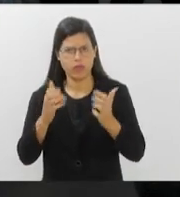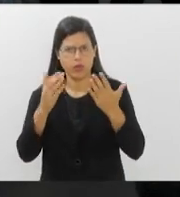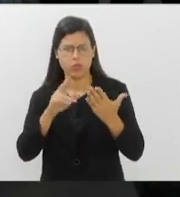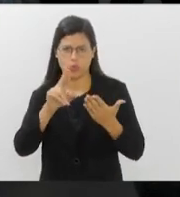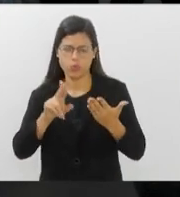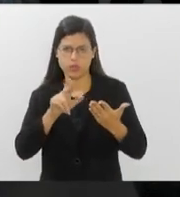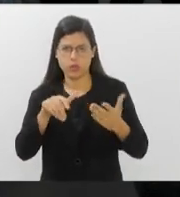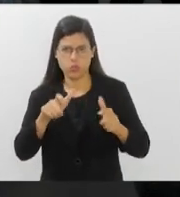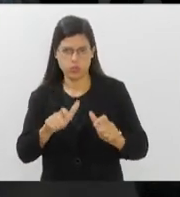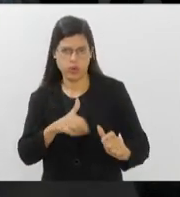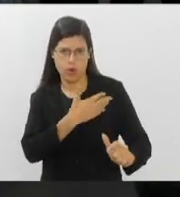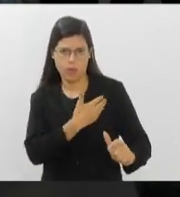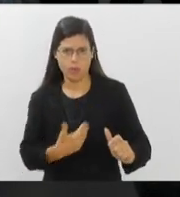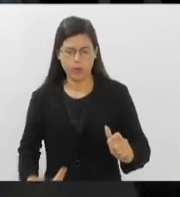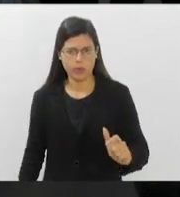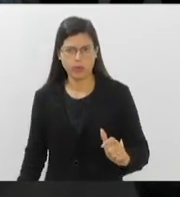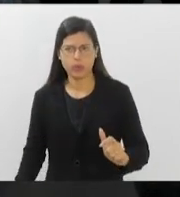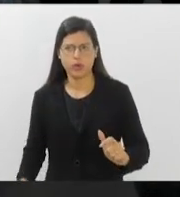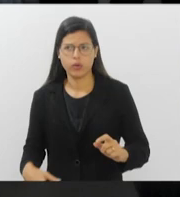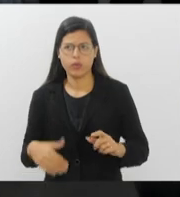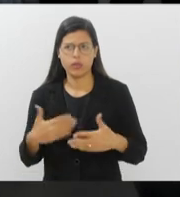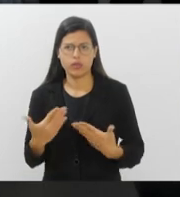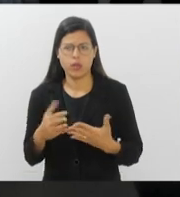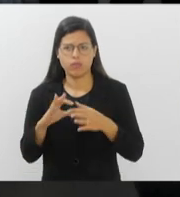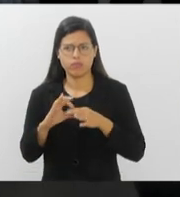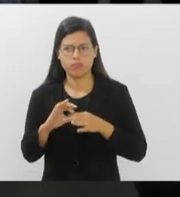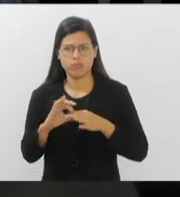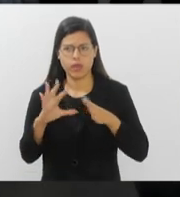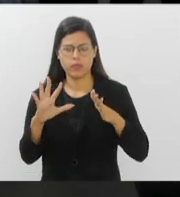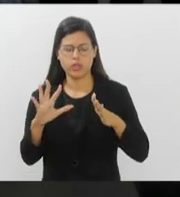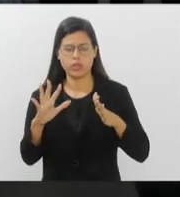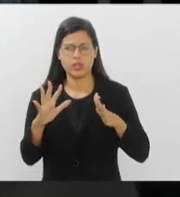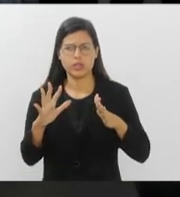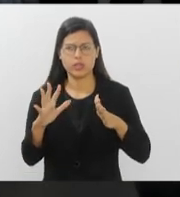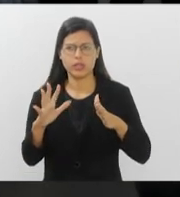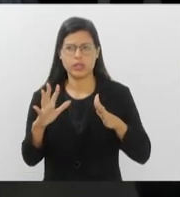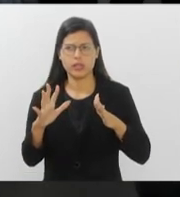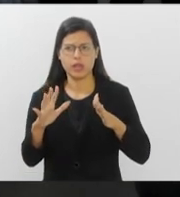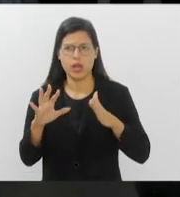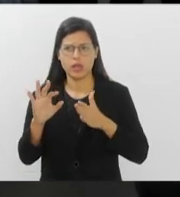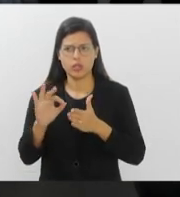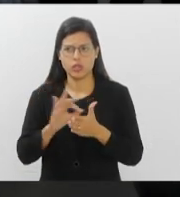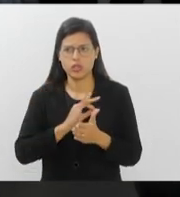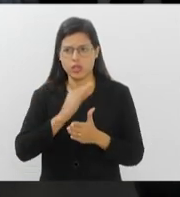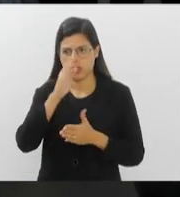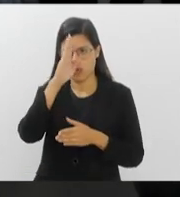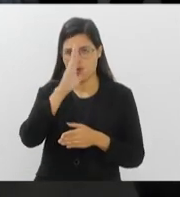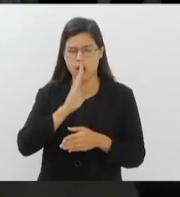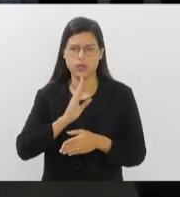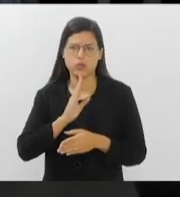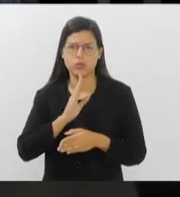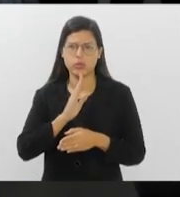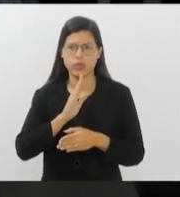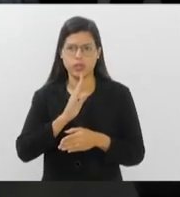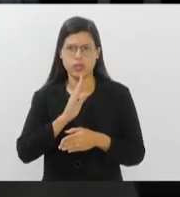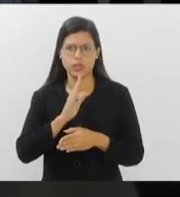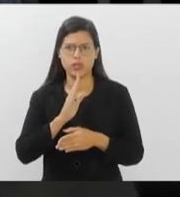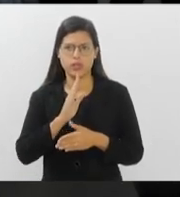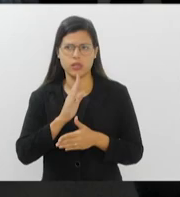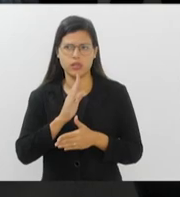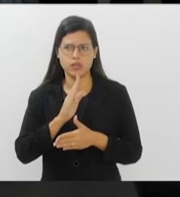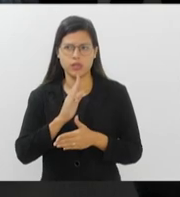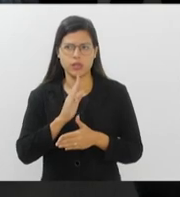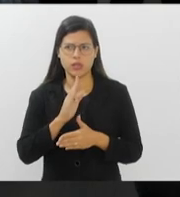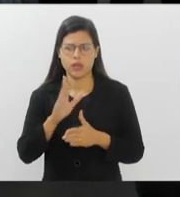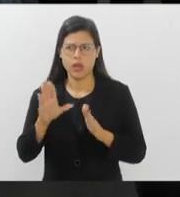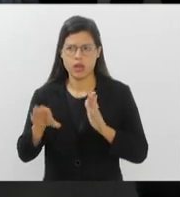espaço público, então, como contrapartida, permitiria a inscrição gratuita. Acho que a emenda